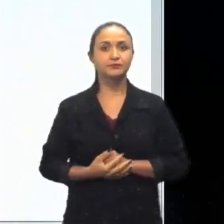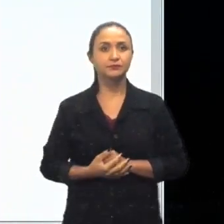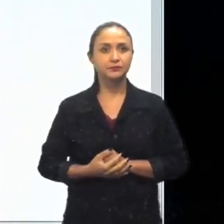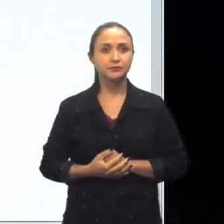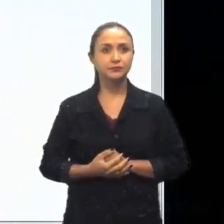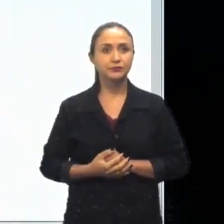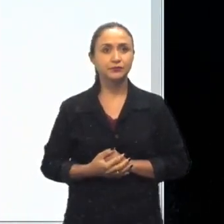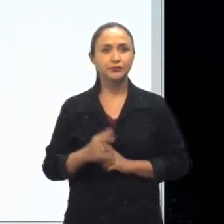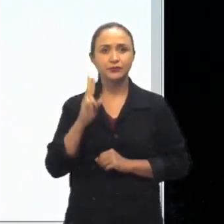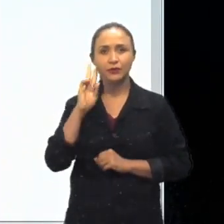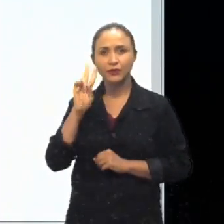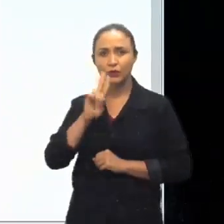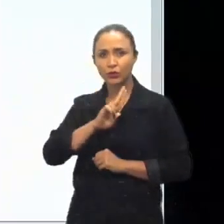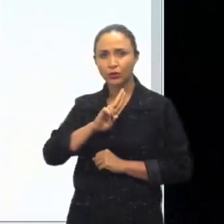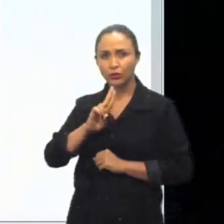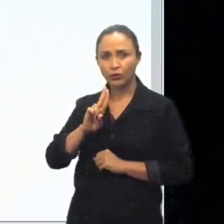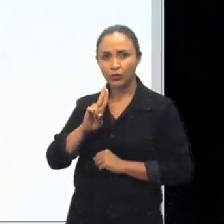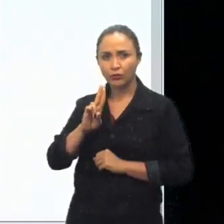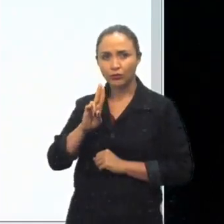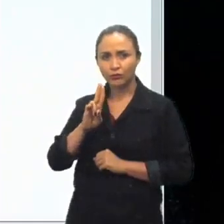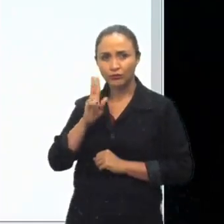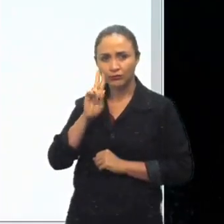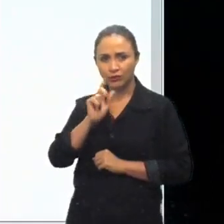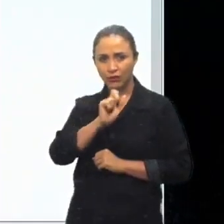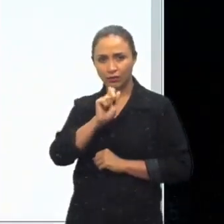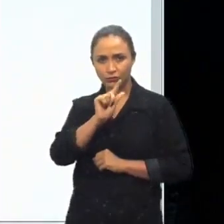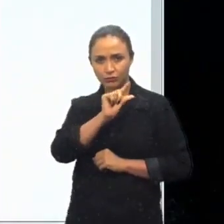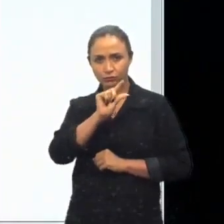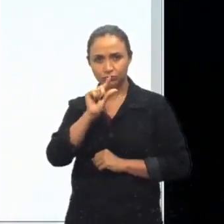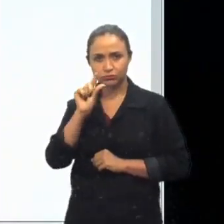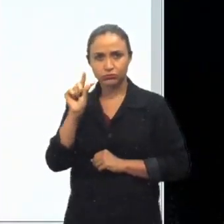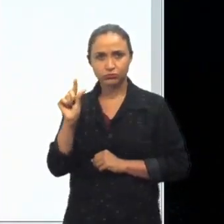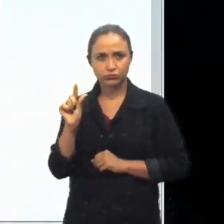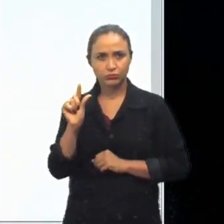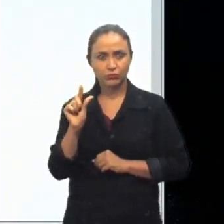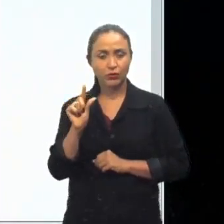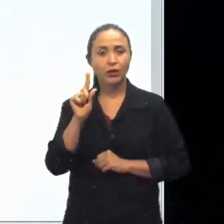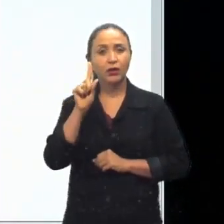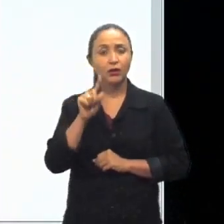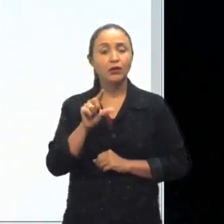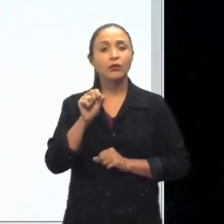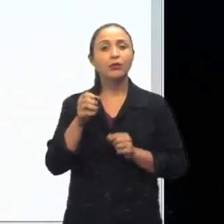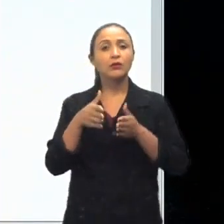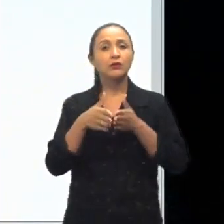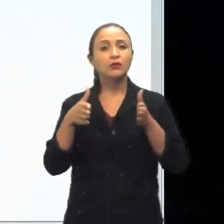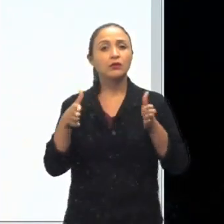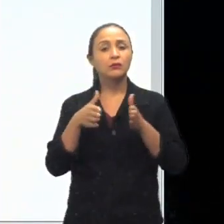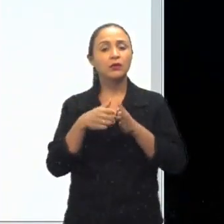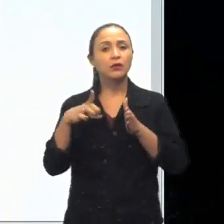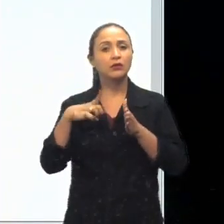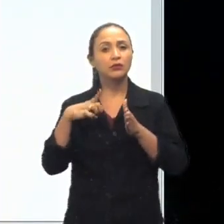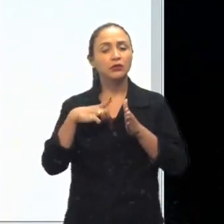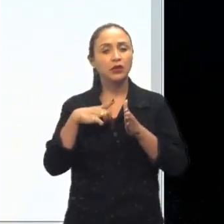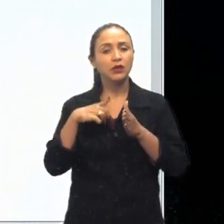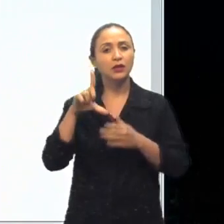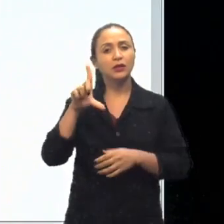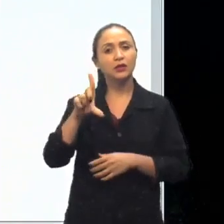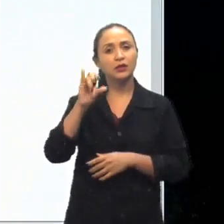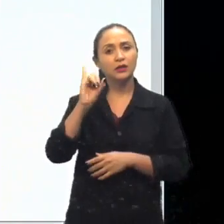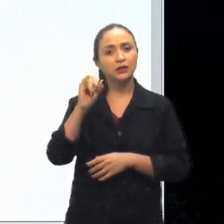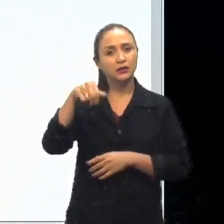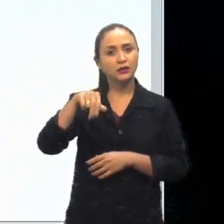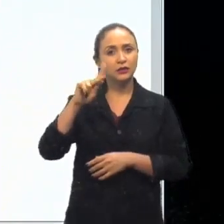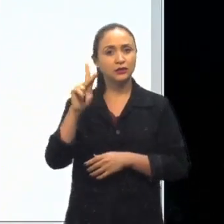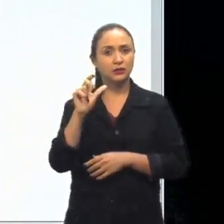Line width, para você setar a grossura, a espessura da linha